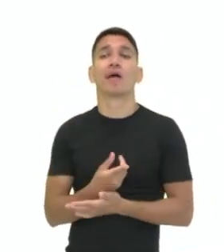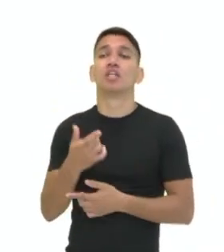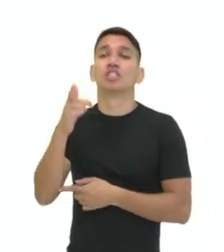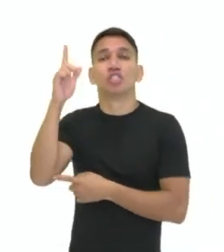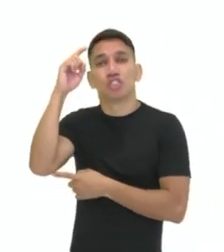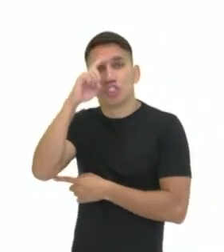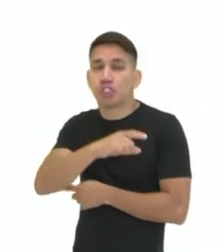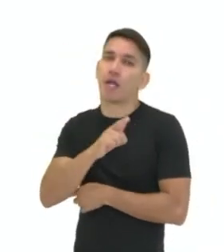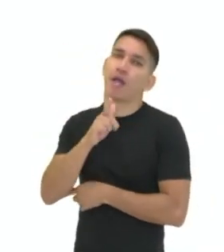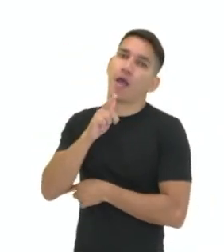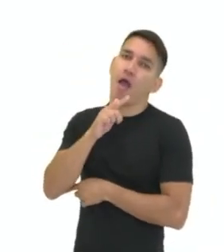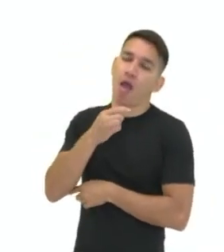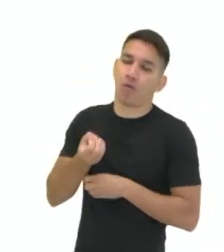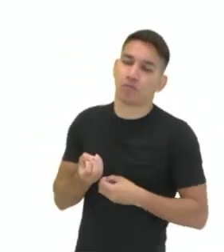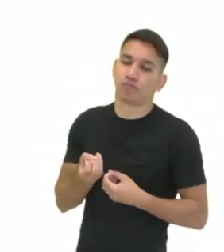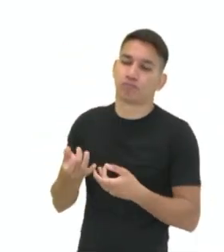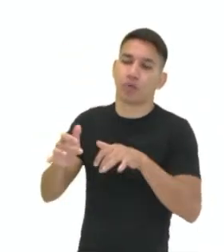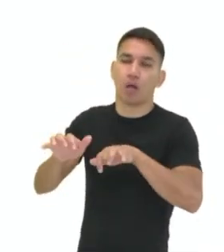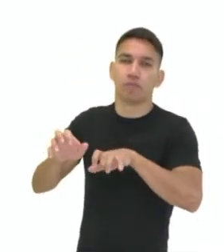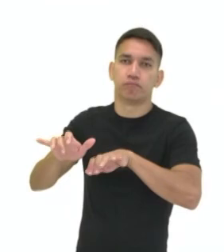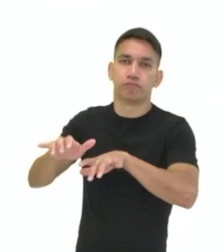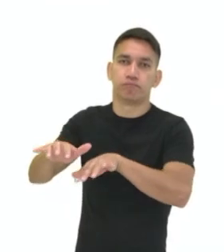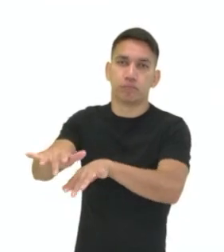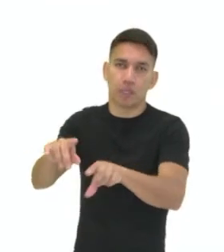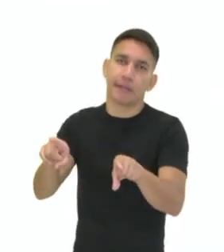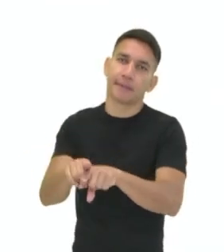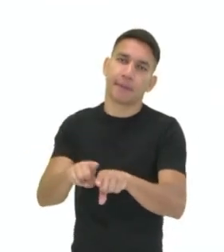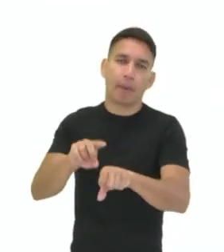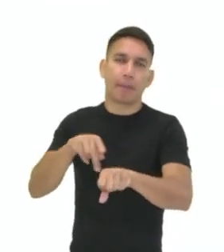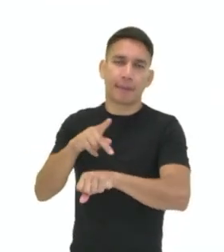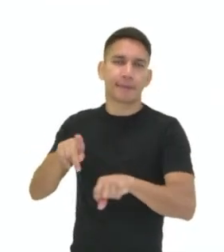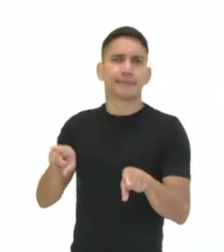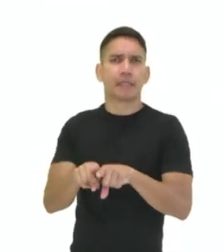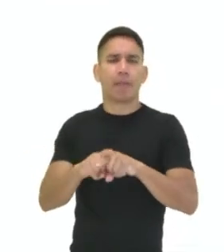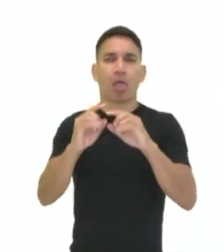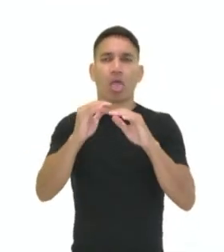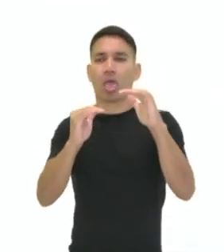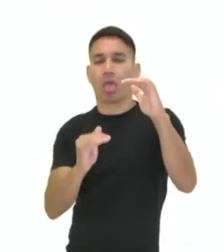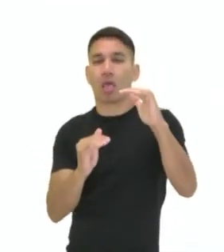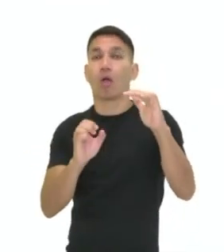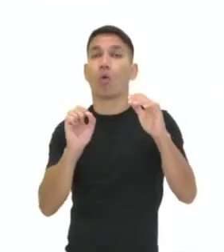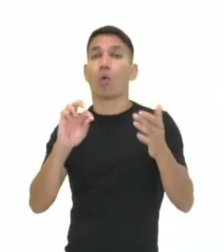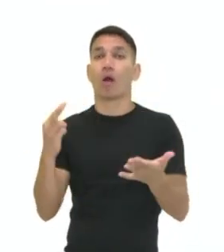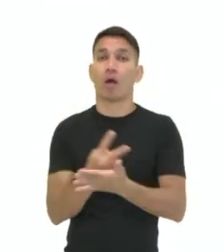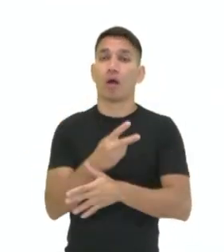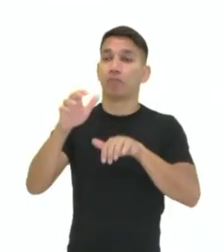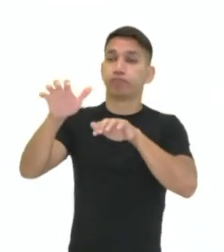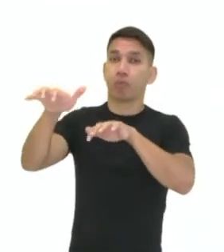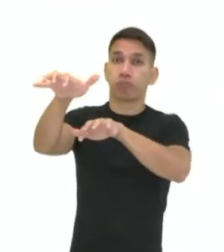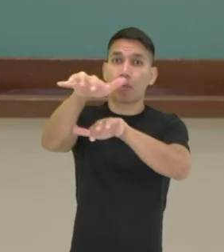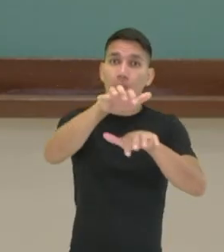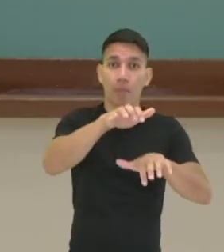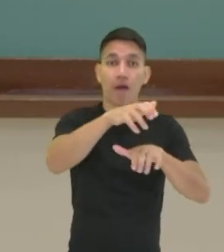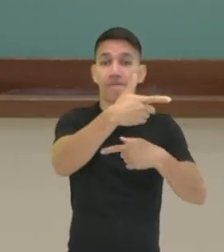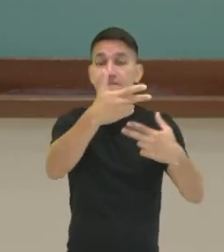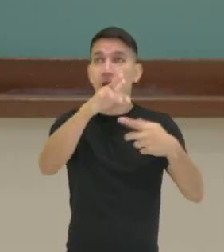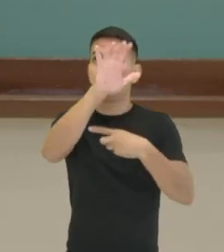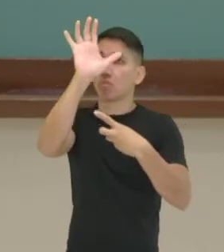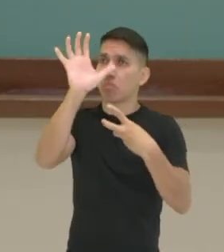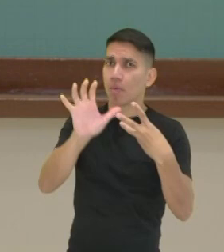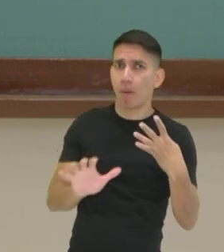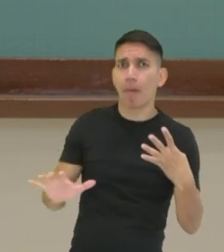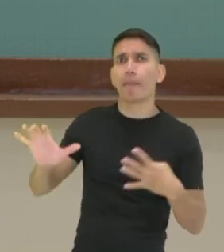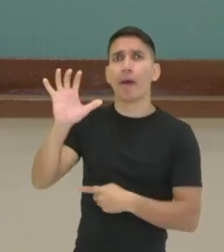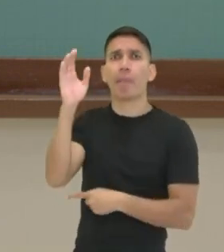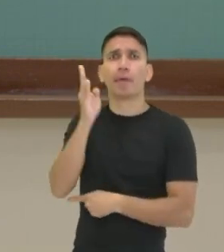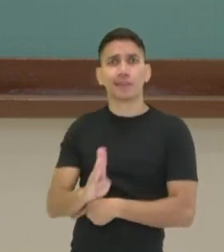áreas agricultáveis do país. Além disso, geraria um grande desequilíbrio na ocorrência de chuvas em várias regiões do Brasil e países vizinhos. Então